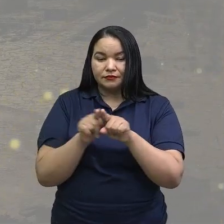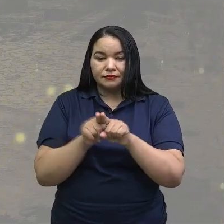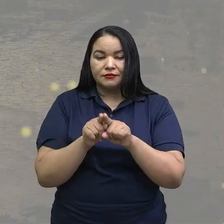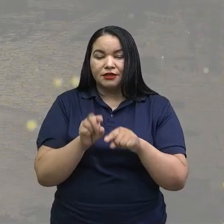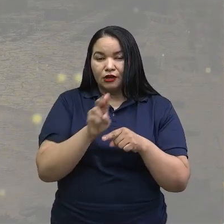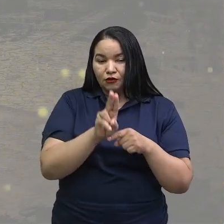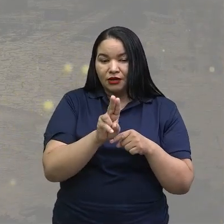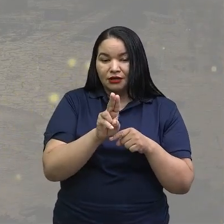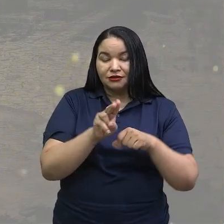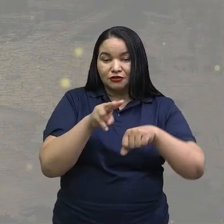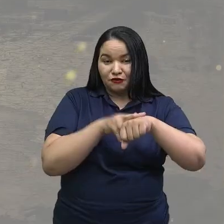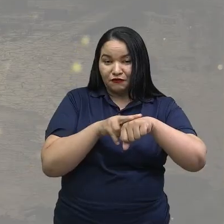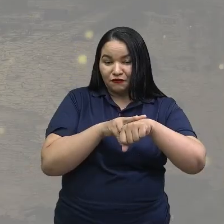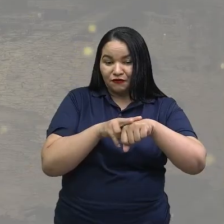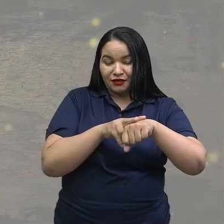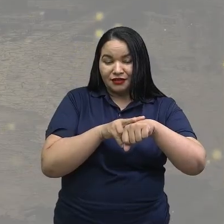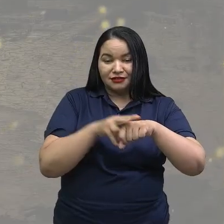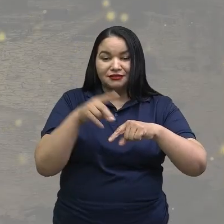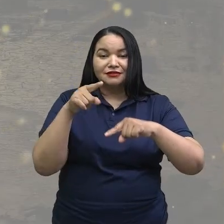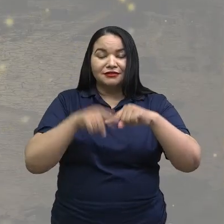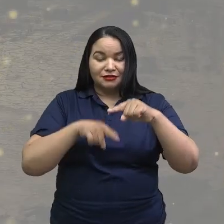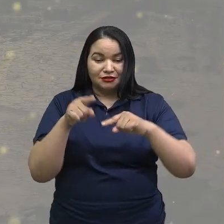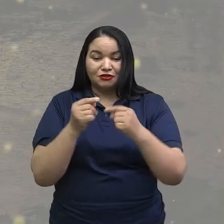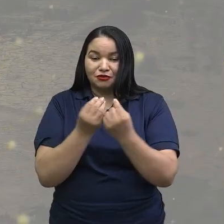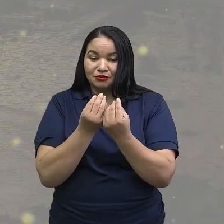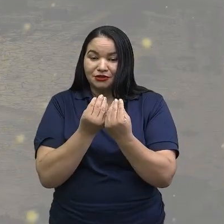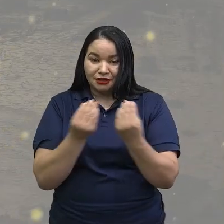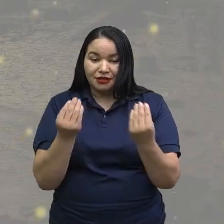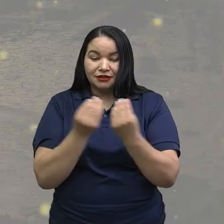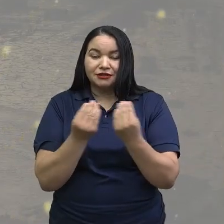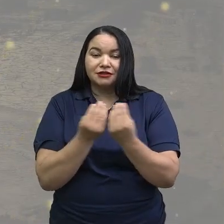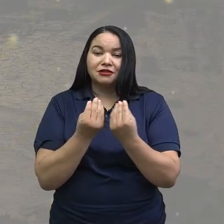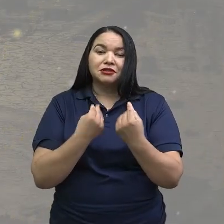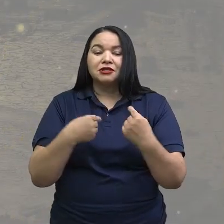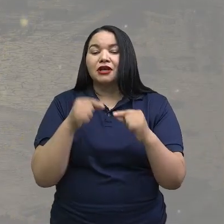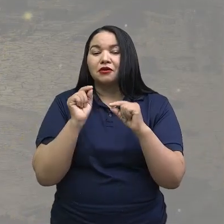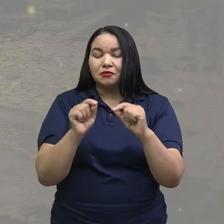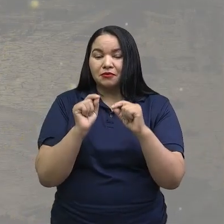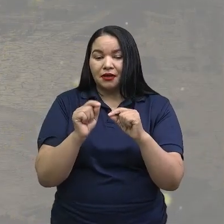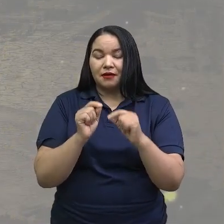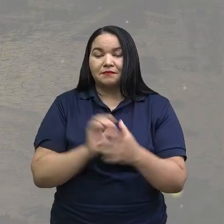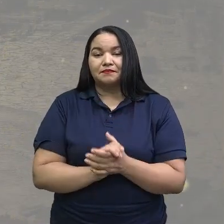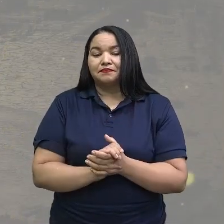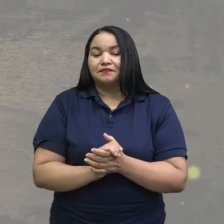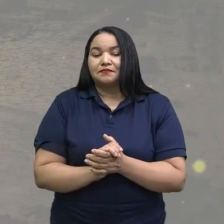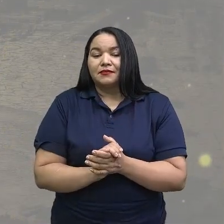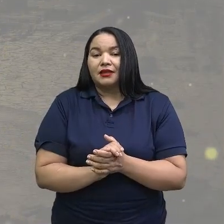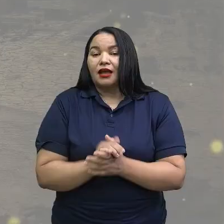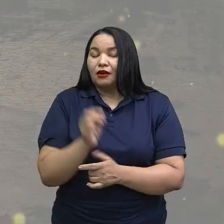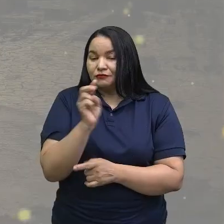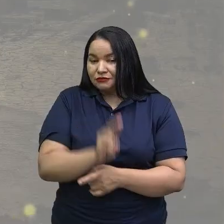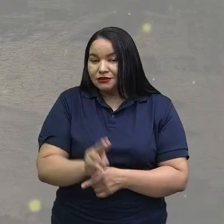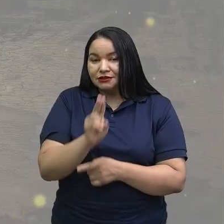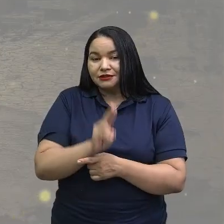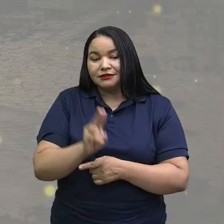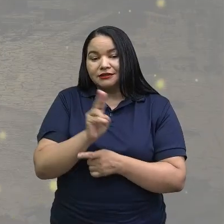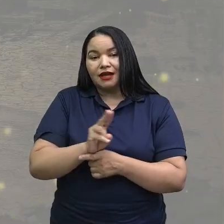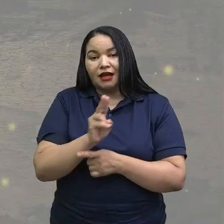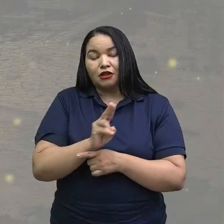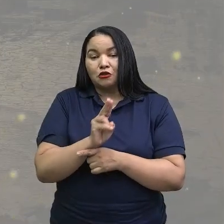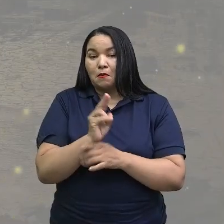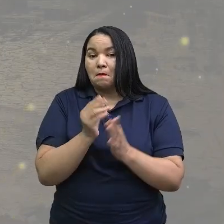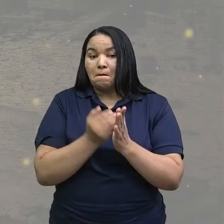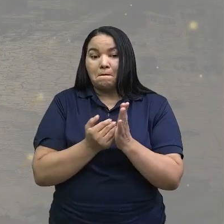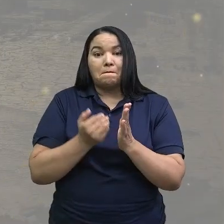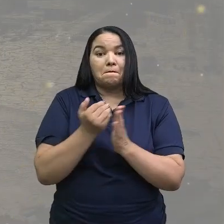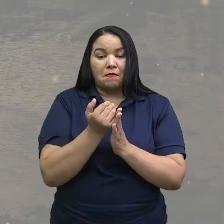ali representado, né, aquele elemento, ele é ali o elemento, né, que mais é utilizado